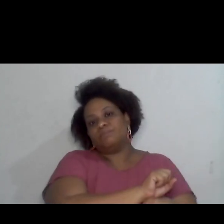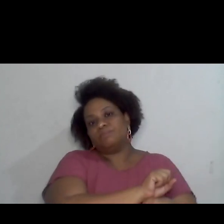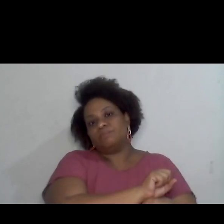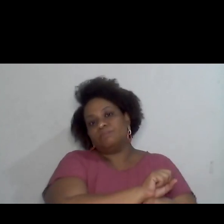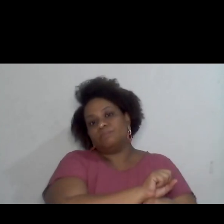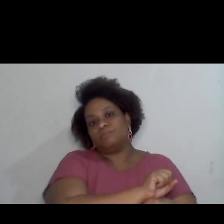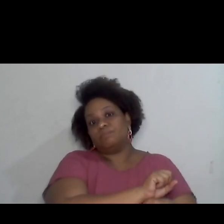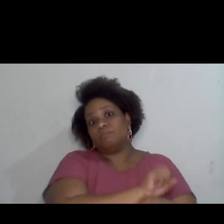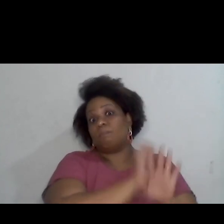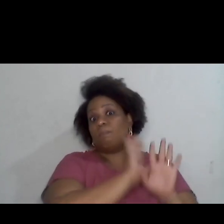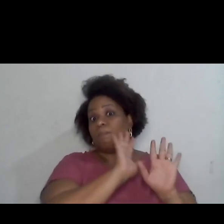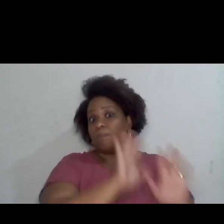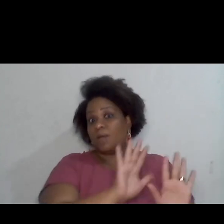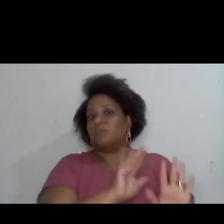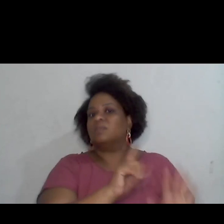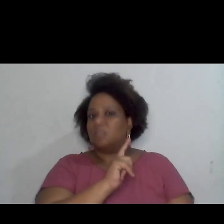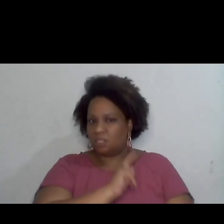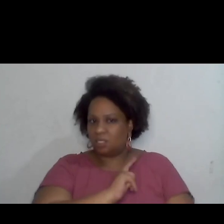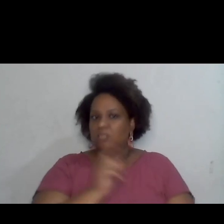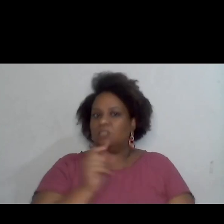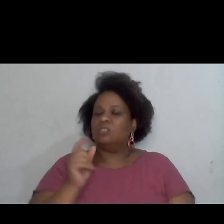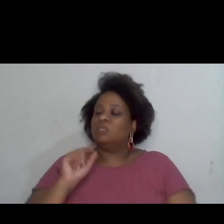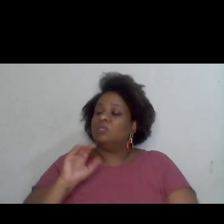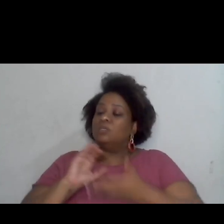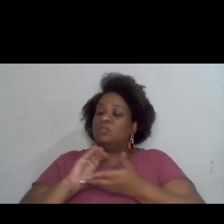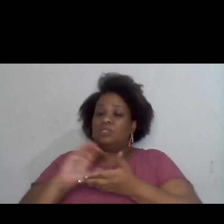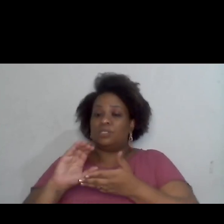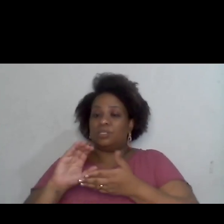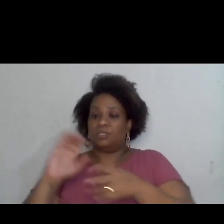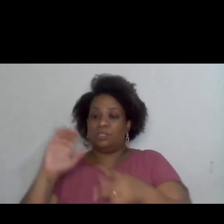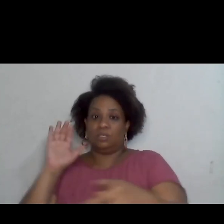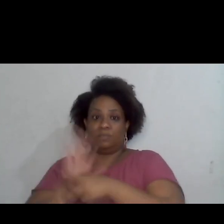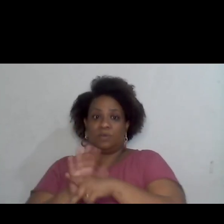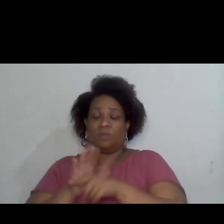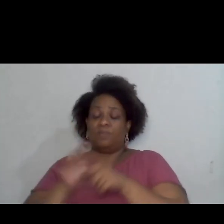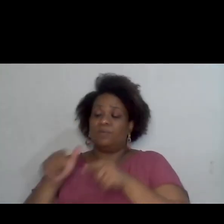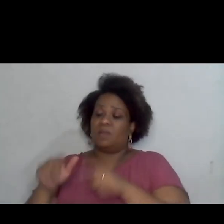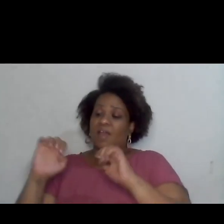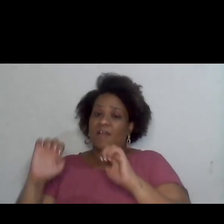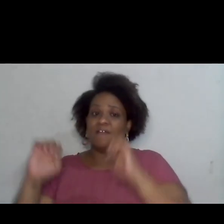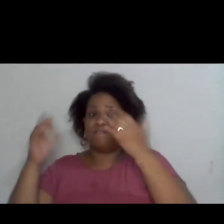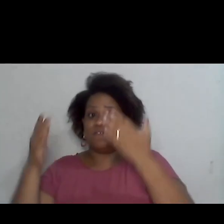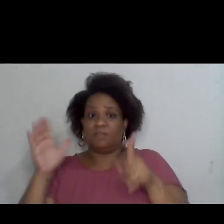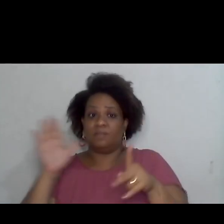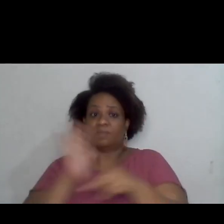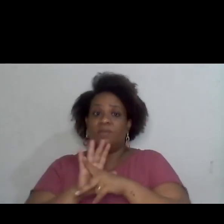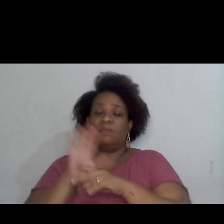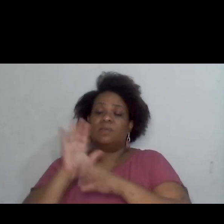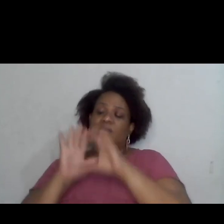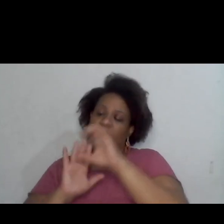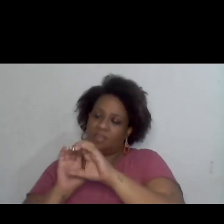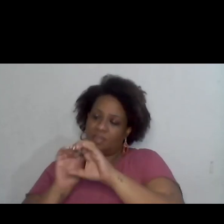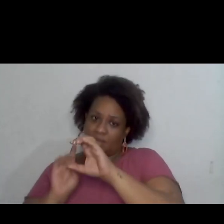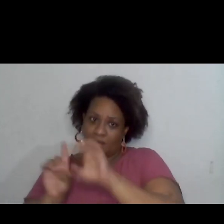tem o recurso que está destinado à execução dos eventos calendarizados, também